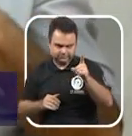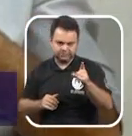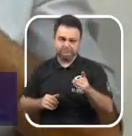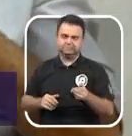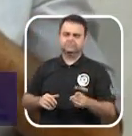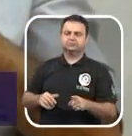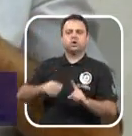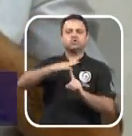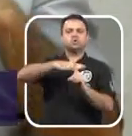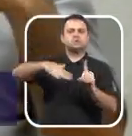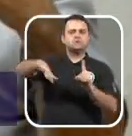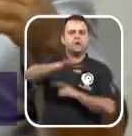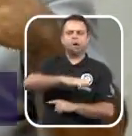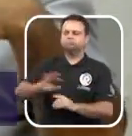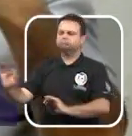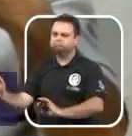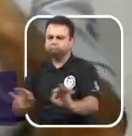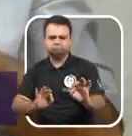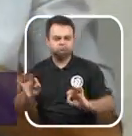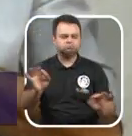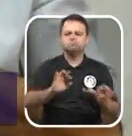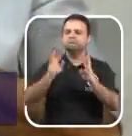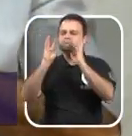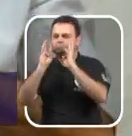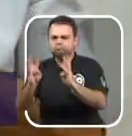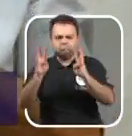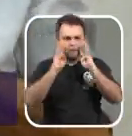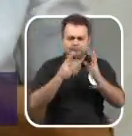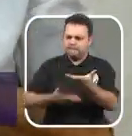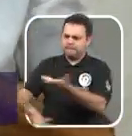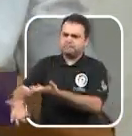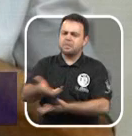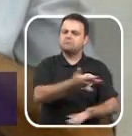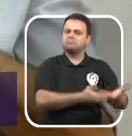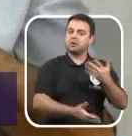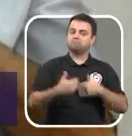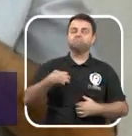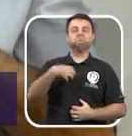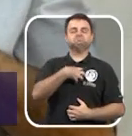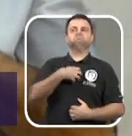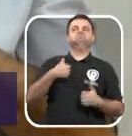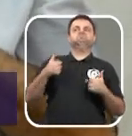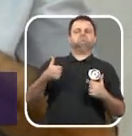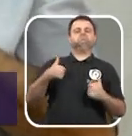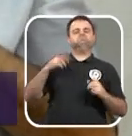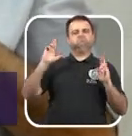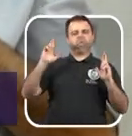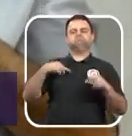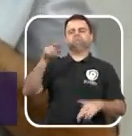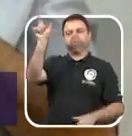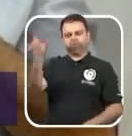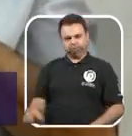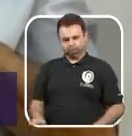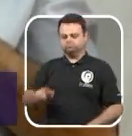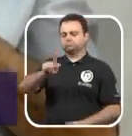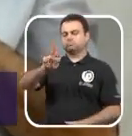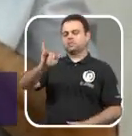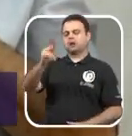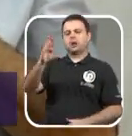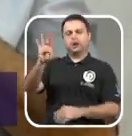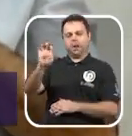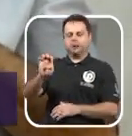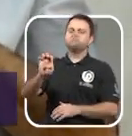organização social ali brilhante, de plenária, de escutar a população. Então, eu estou muito otimista. Acredito muito que o Guilherme vai ser